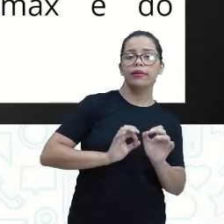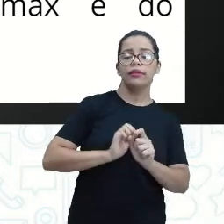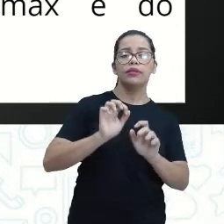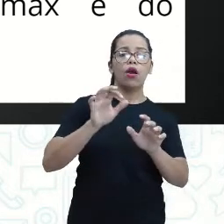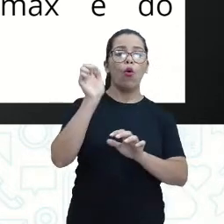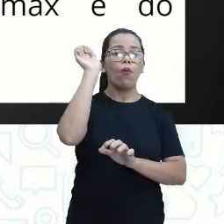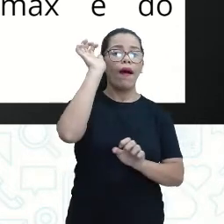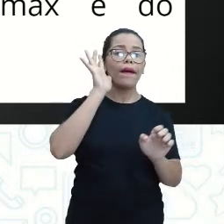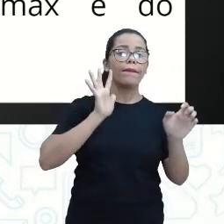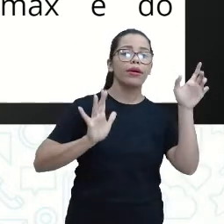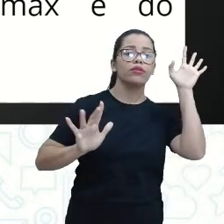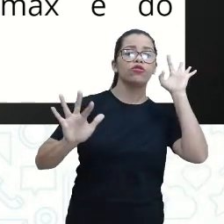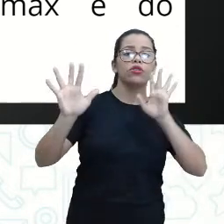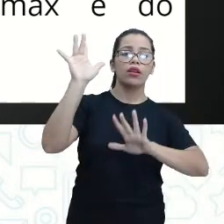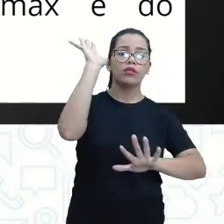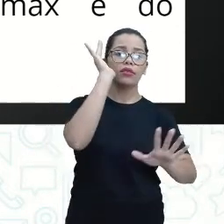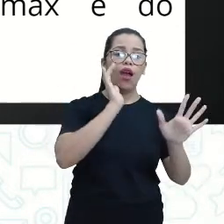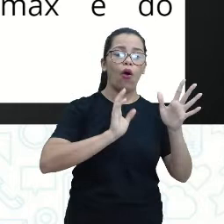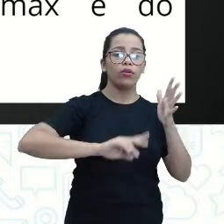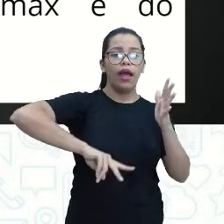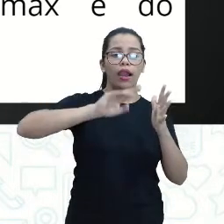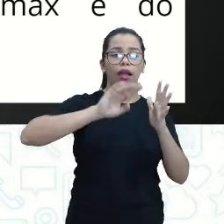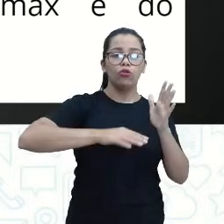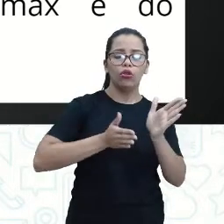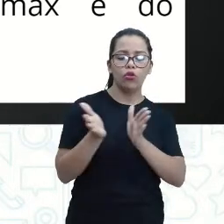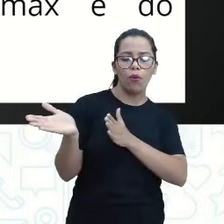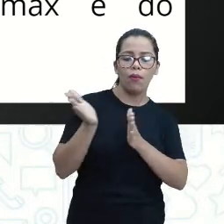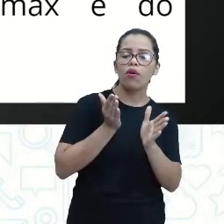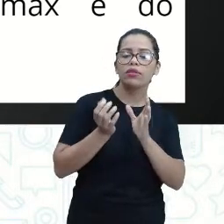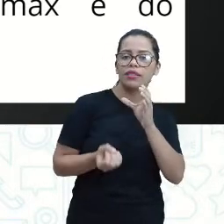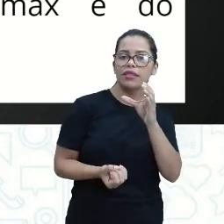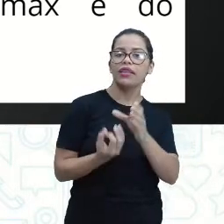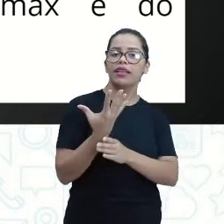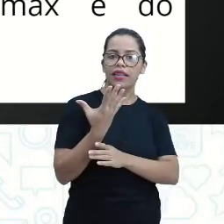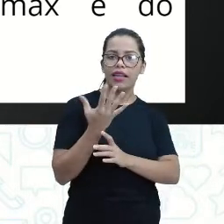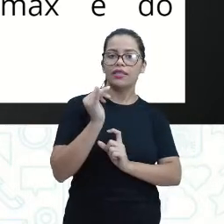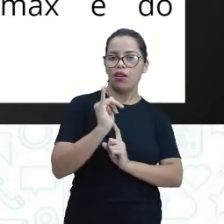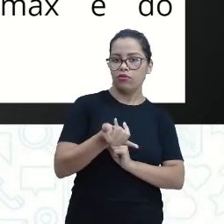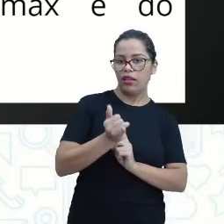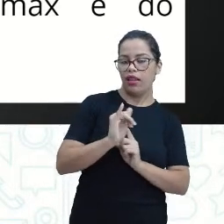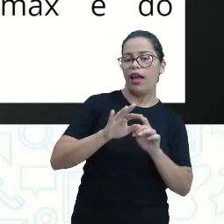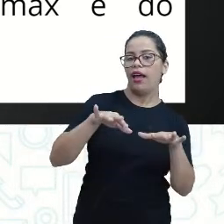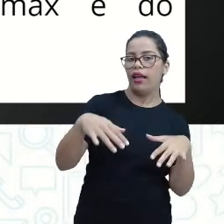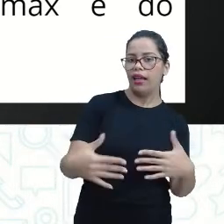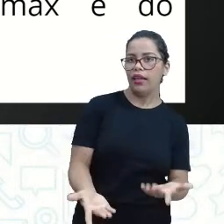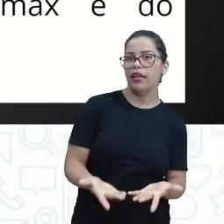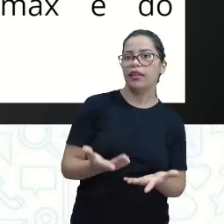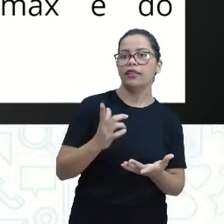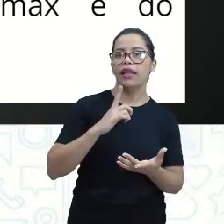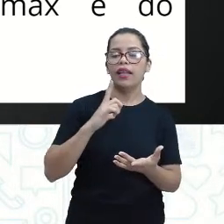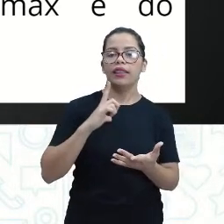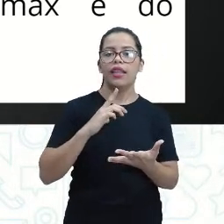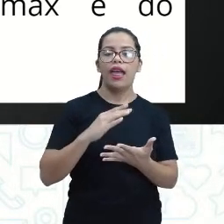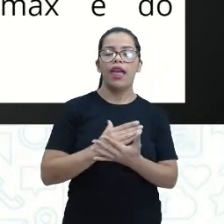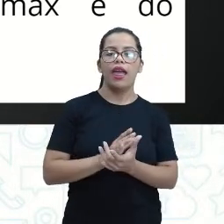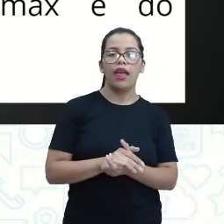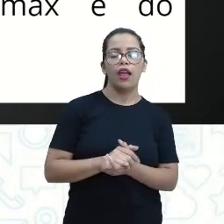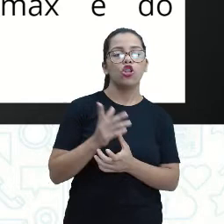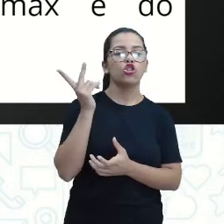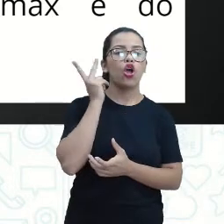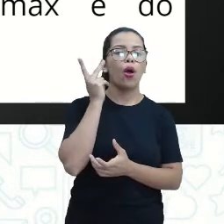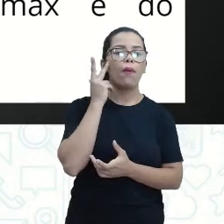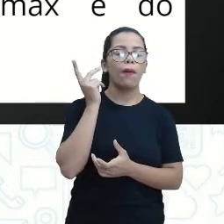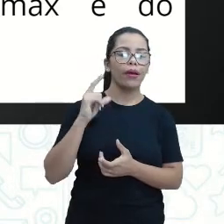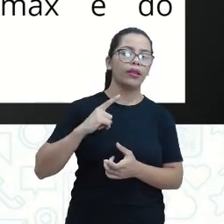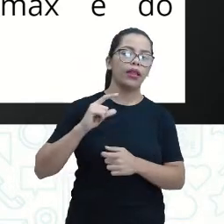leitor durante o processo de composição da trama. As estruturações das histórias narrativas normalmente seguem a lógica